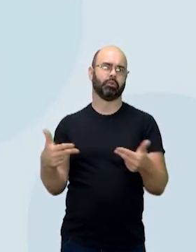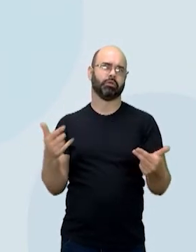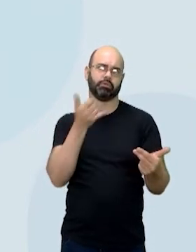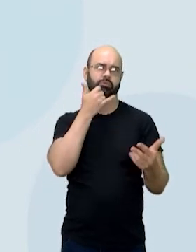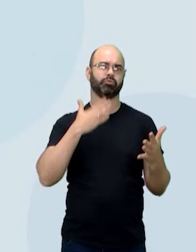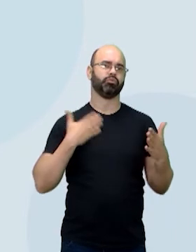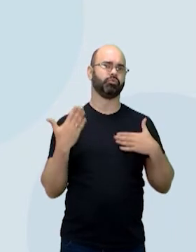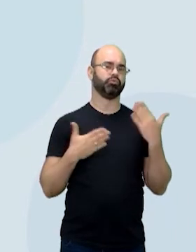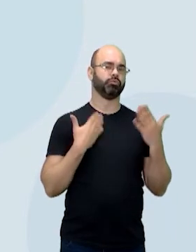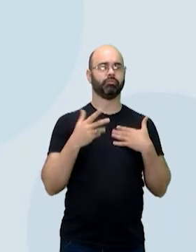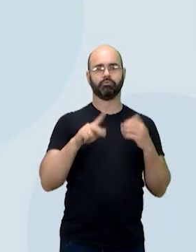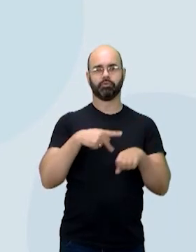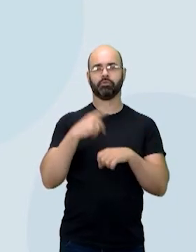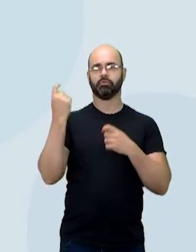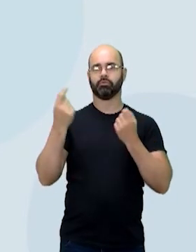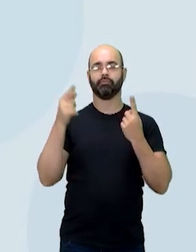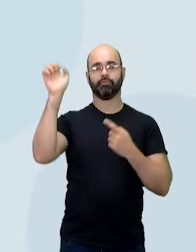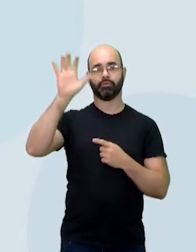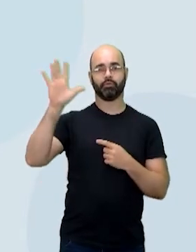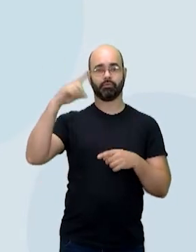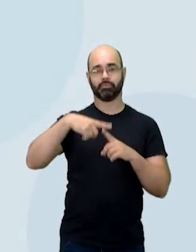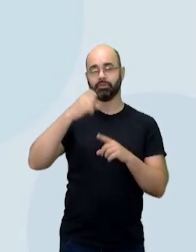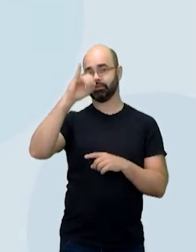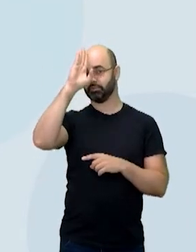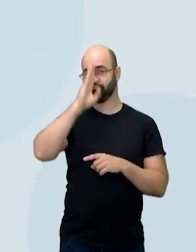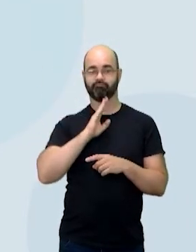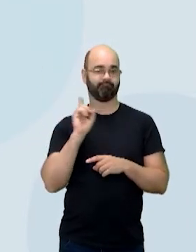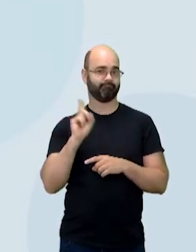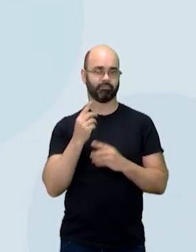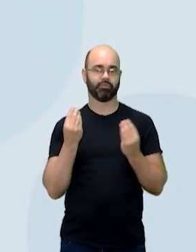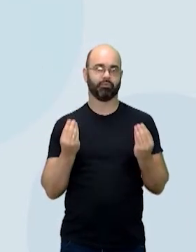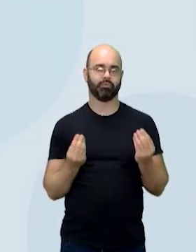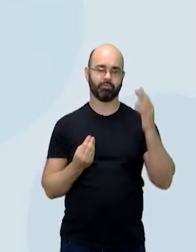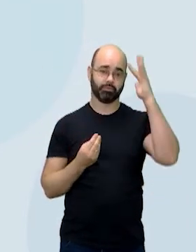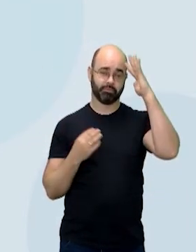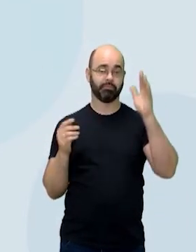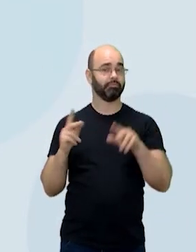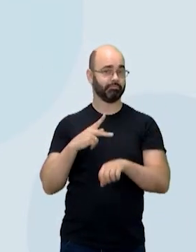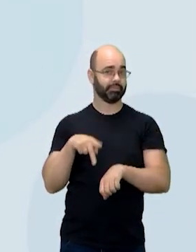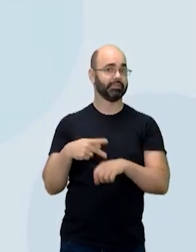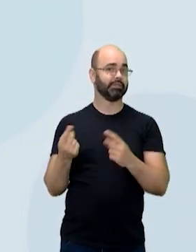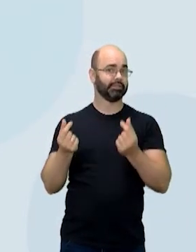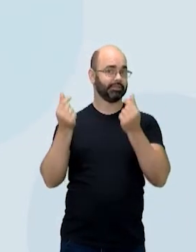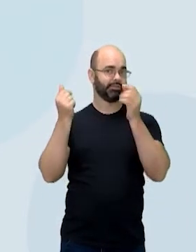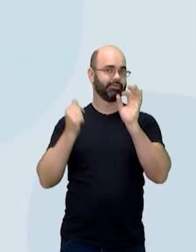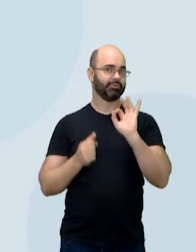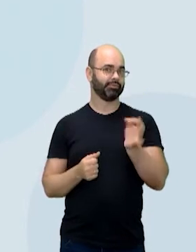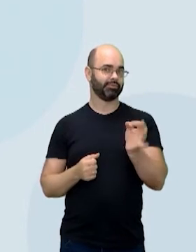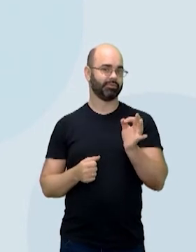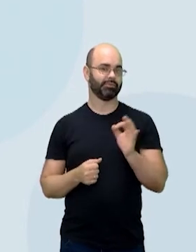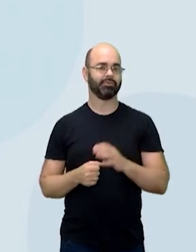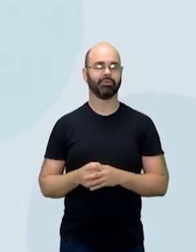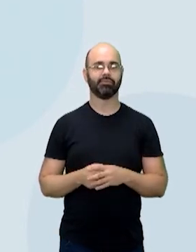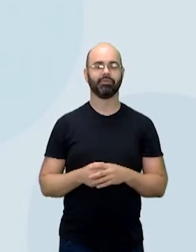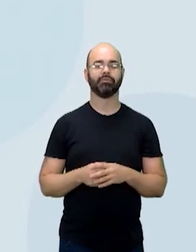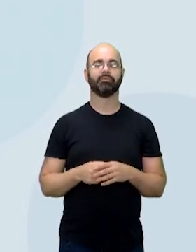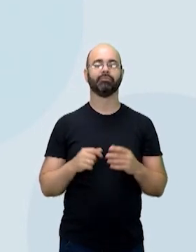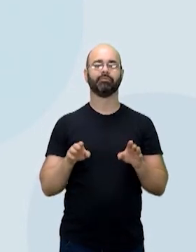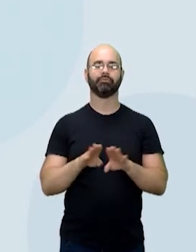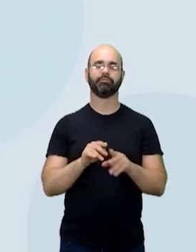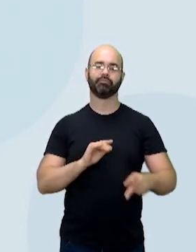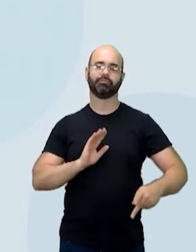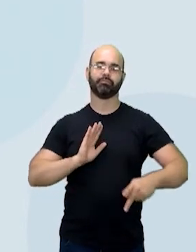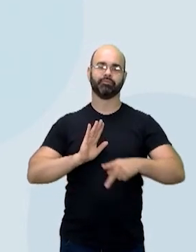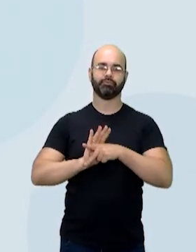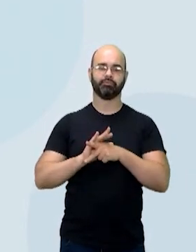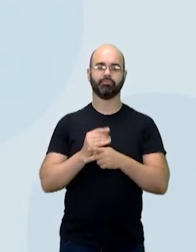alguns países lá da Europa e também nos Estados Unidos. Unidos. Inclusive. E são países ricos, né? Função social da propriedade, direito pleno